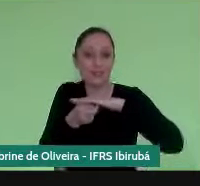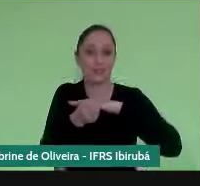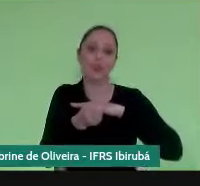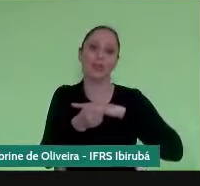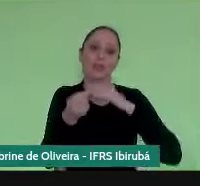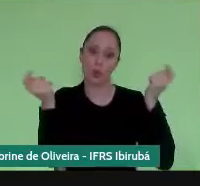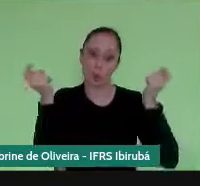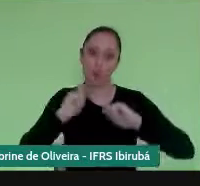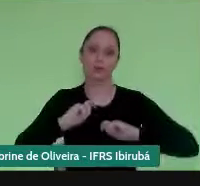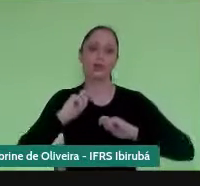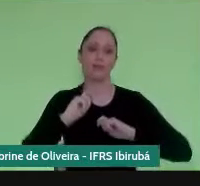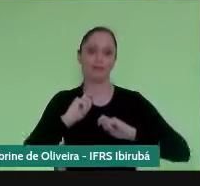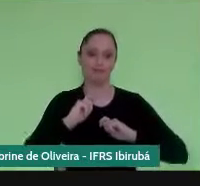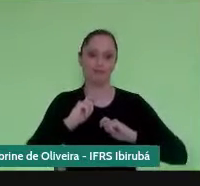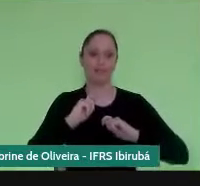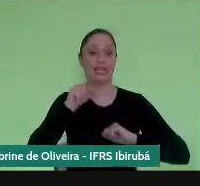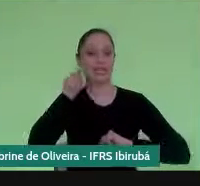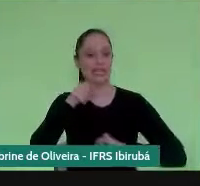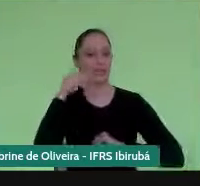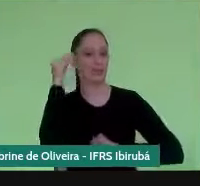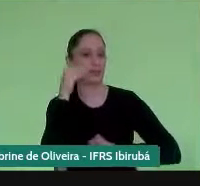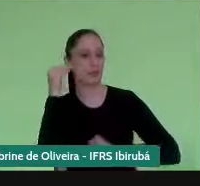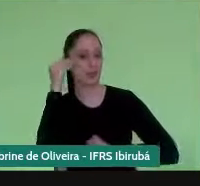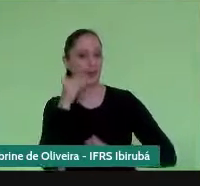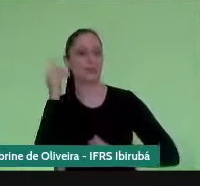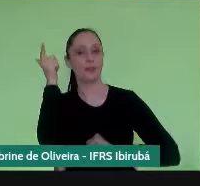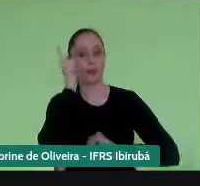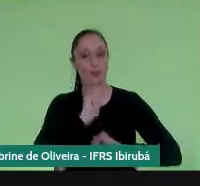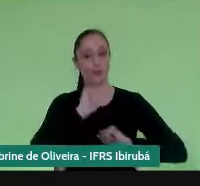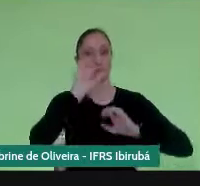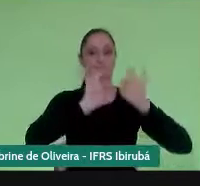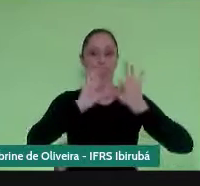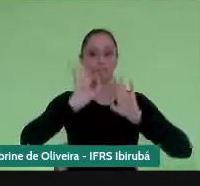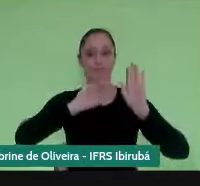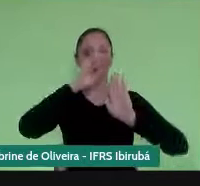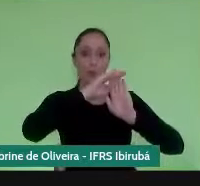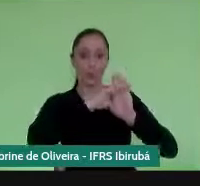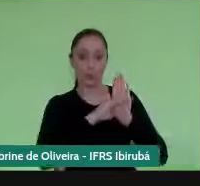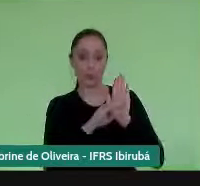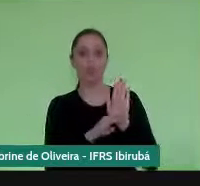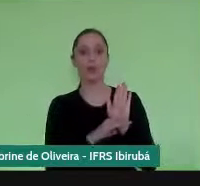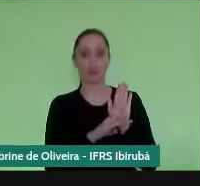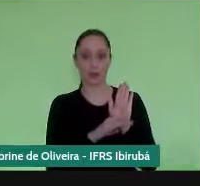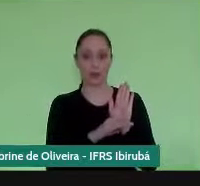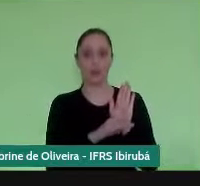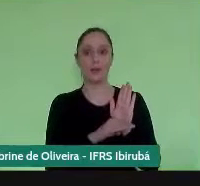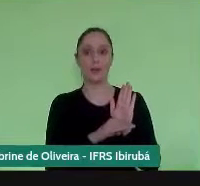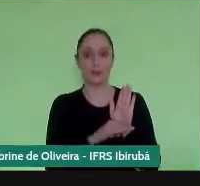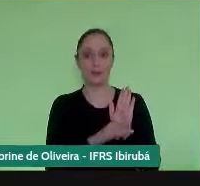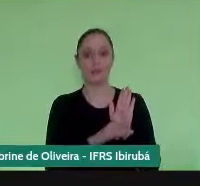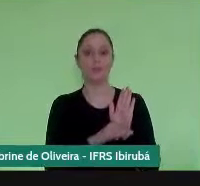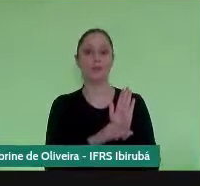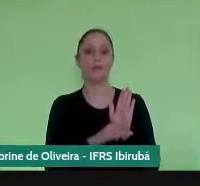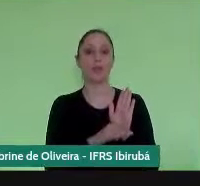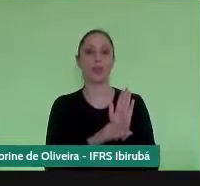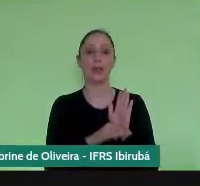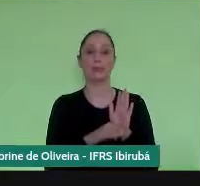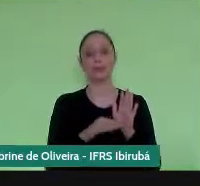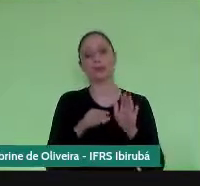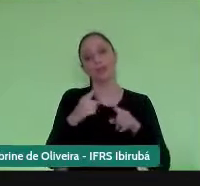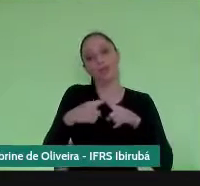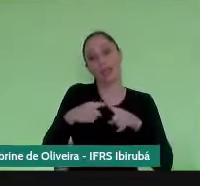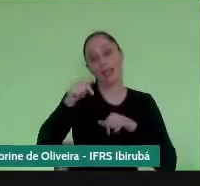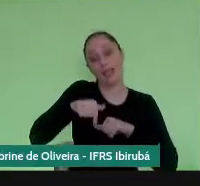um programa para fazer essa travessia desse momento em que nós todos estamos vivenciando e que a gente